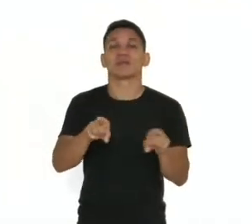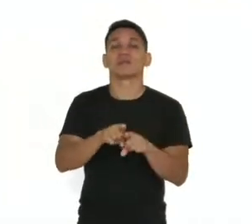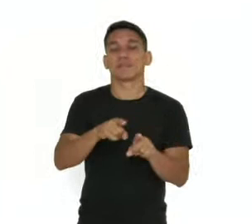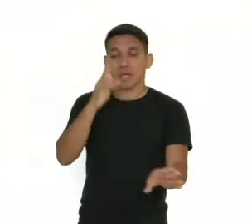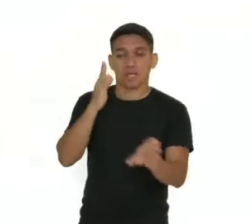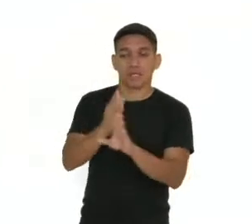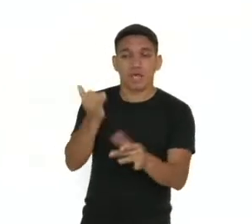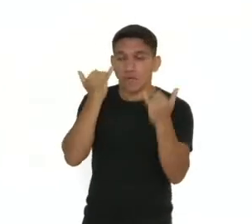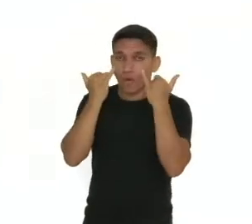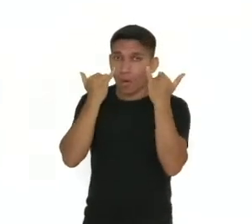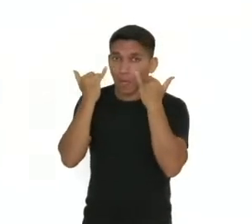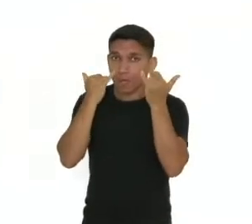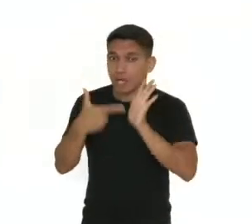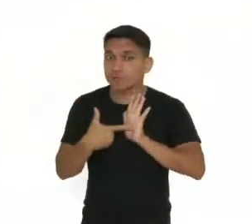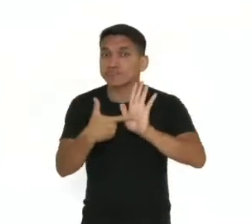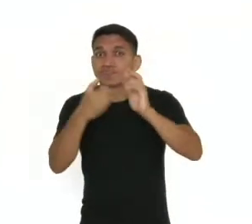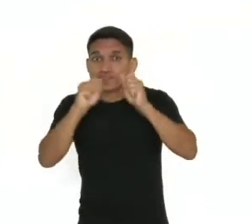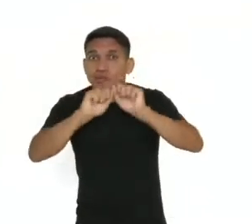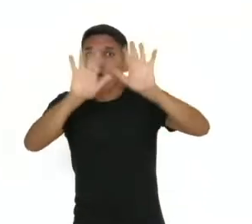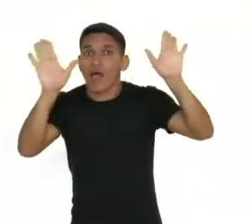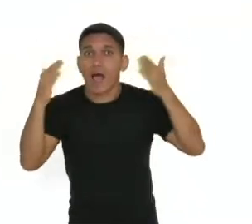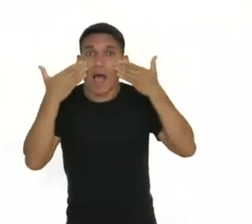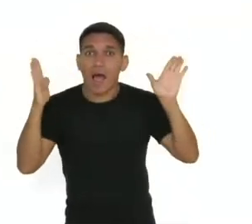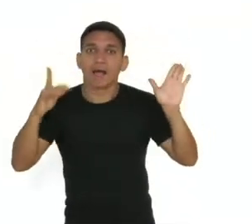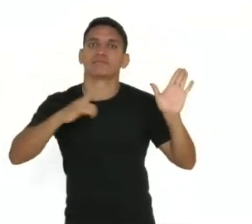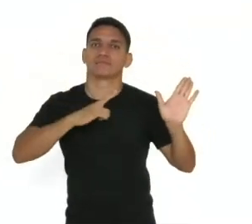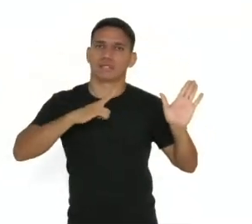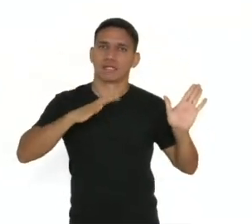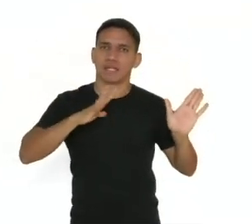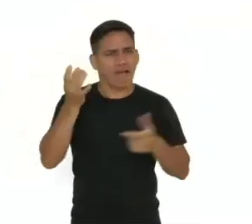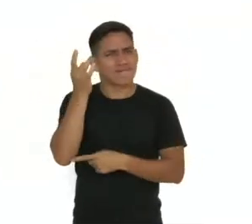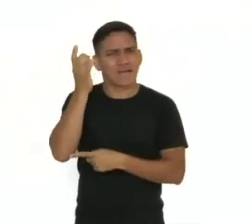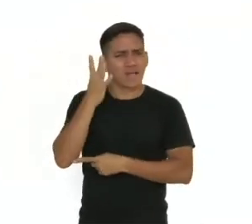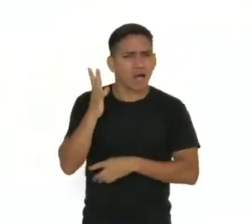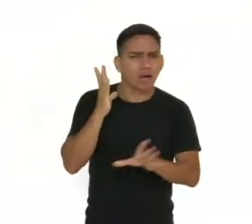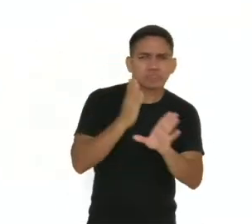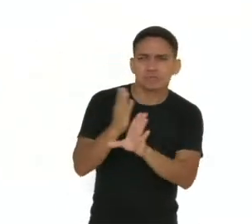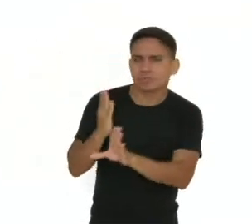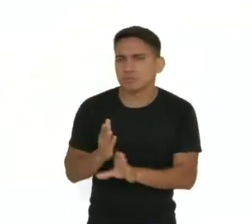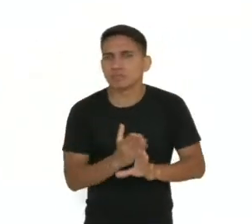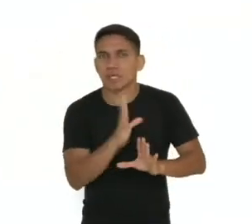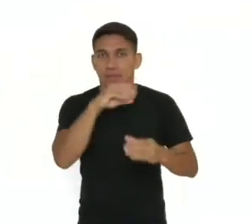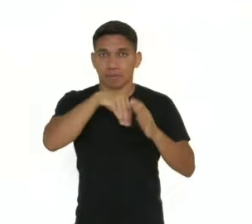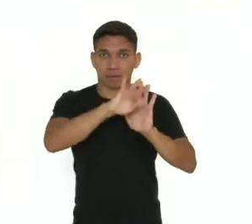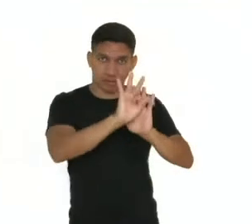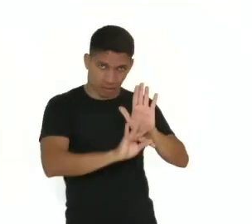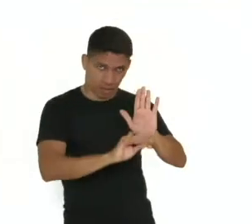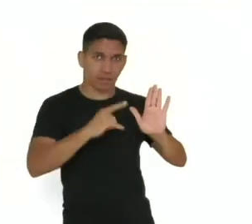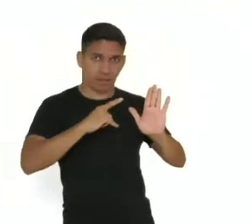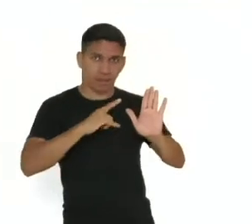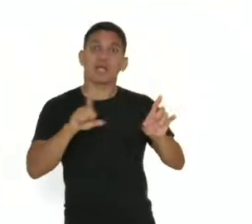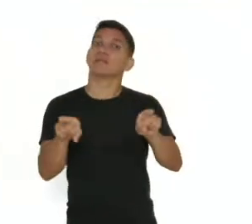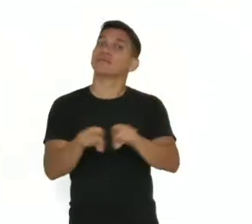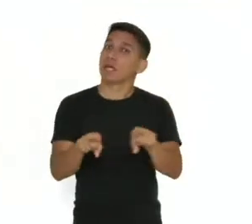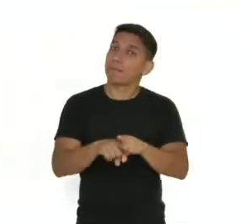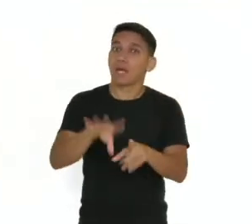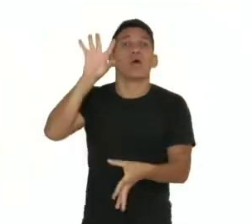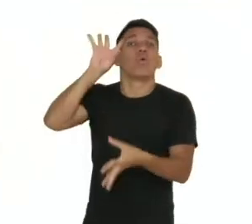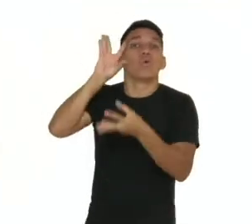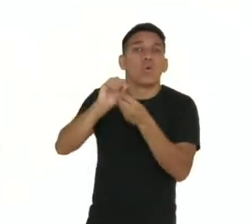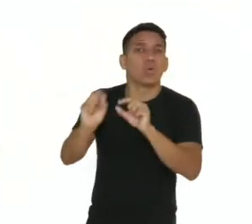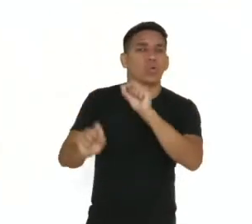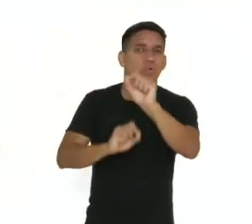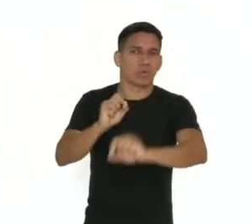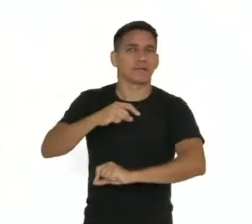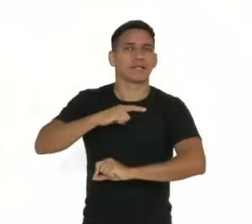informações explícitas, são aquelas informações de fácil localização dentro do texto, e também compreender